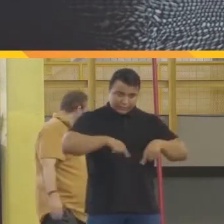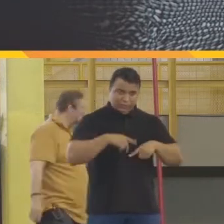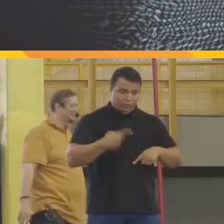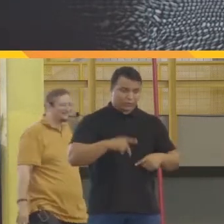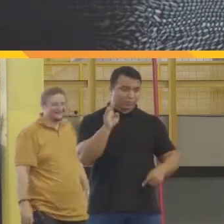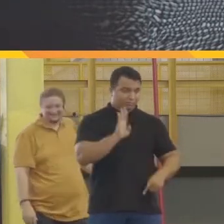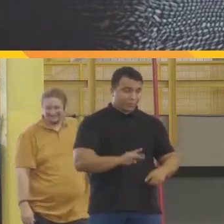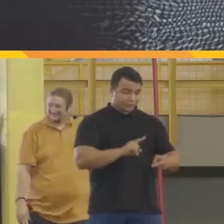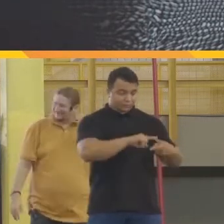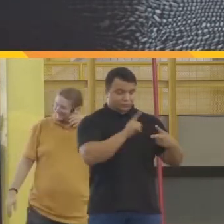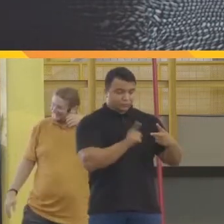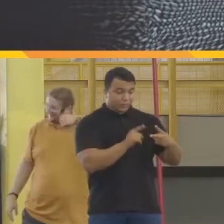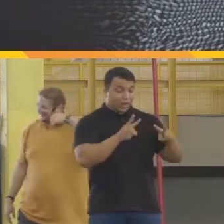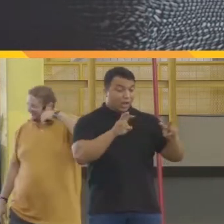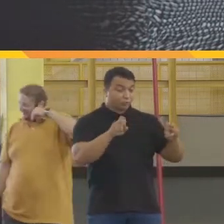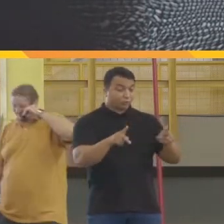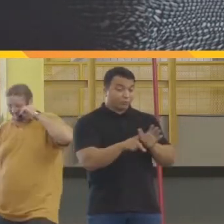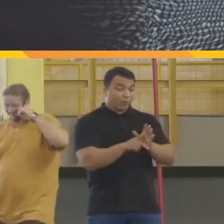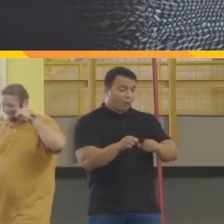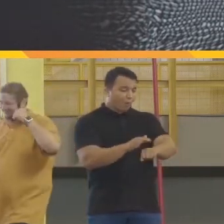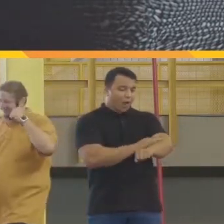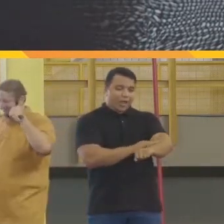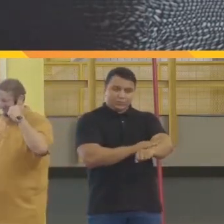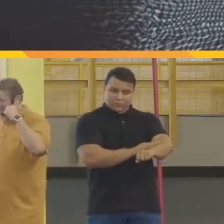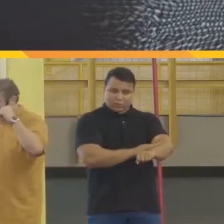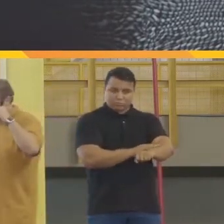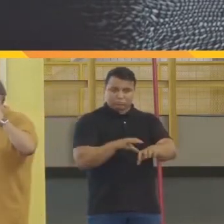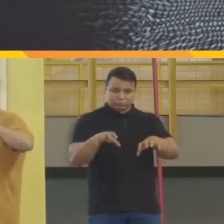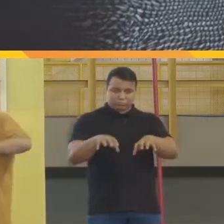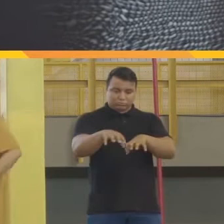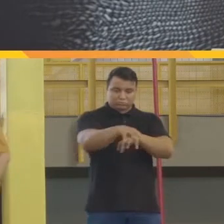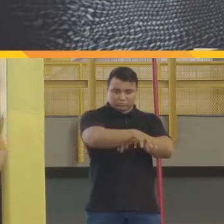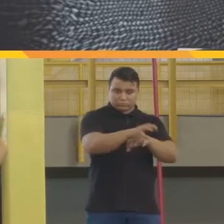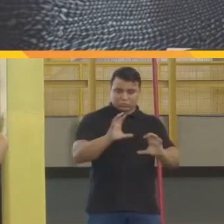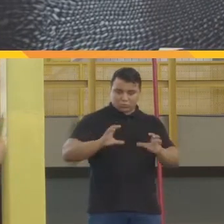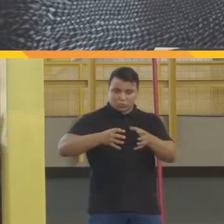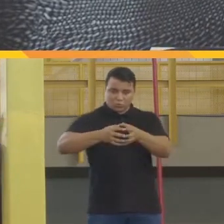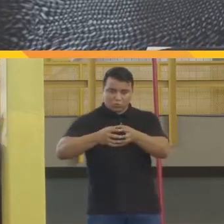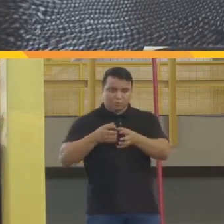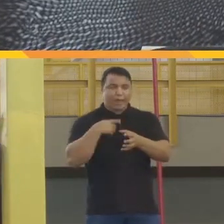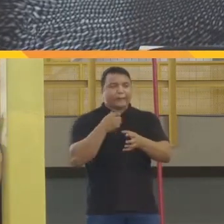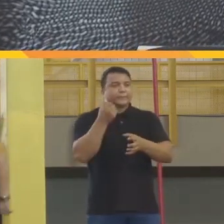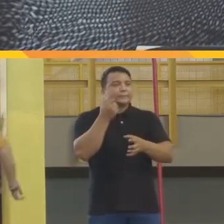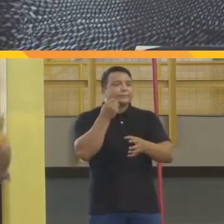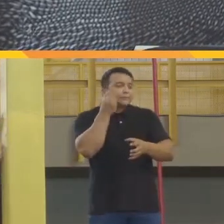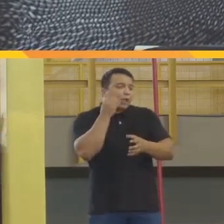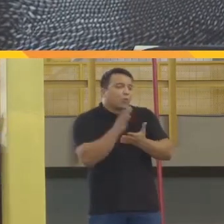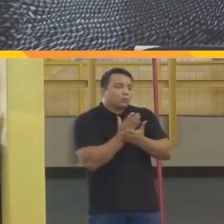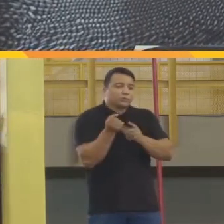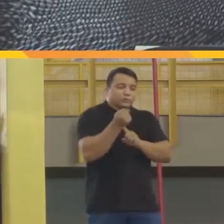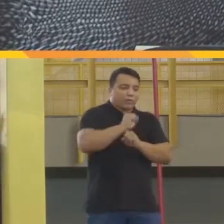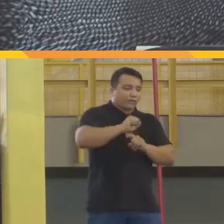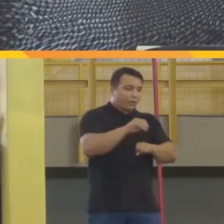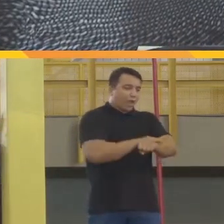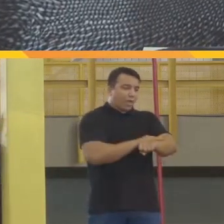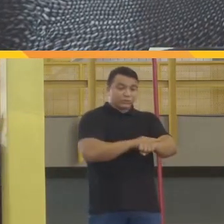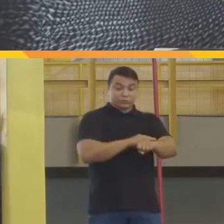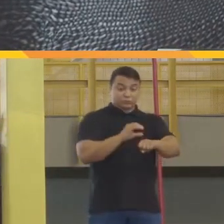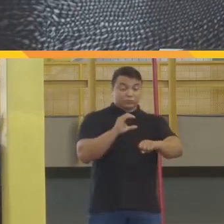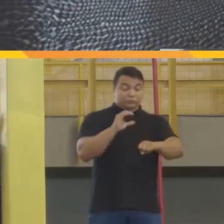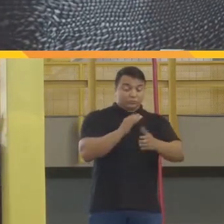a questão racial, uma questão que opõe evidentemente aqueles que eram defensores do chamado racismo